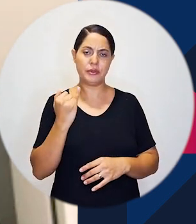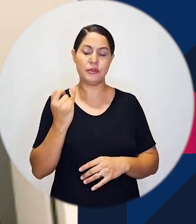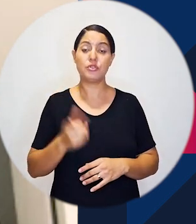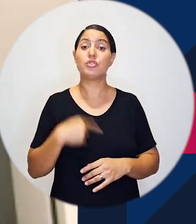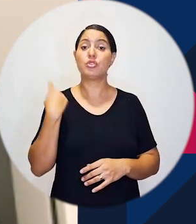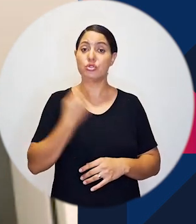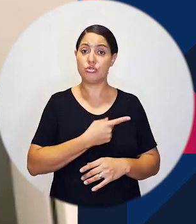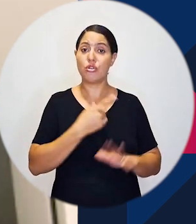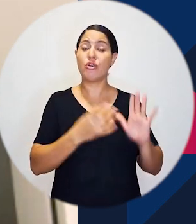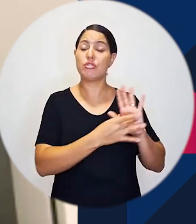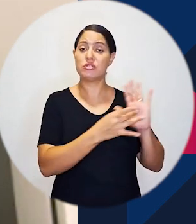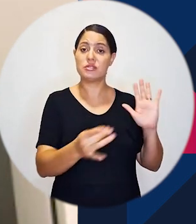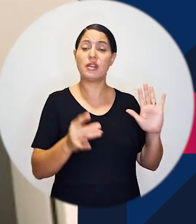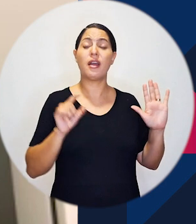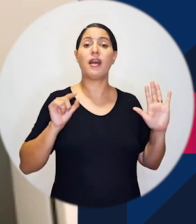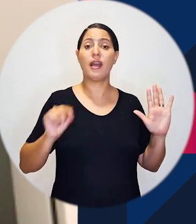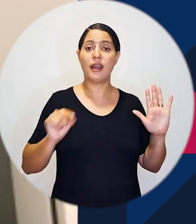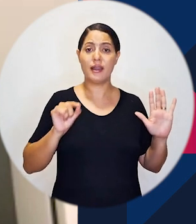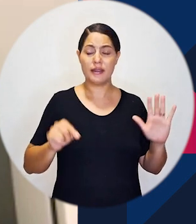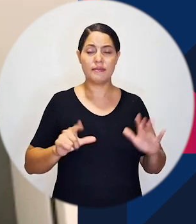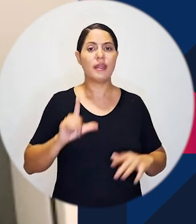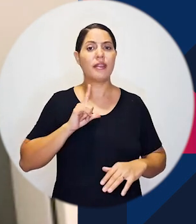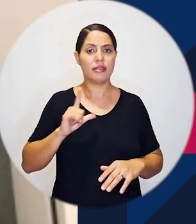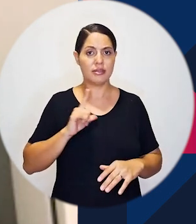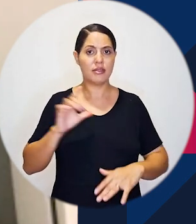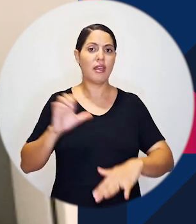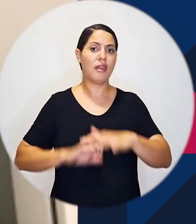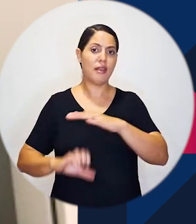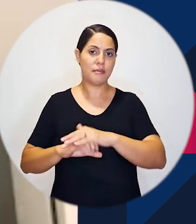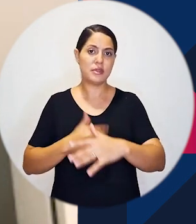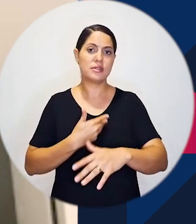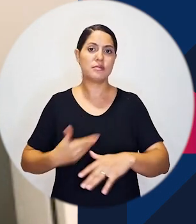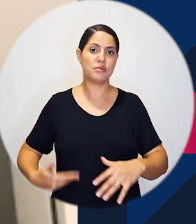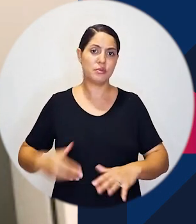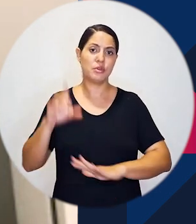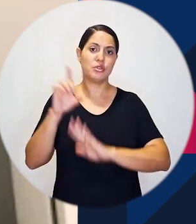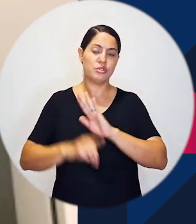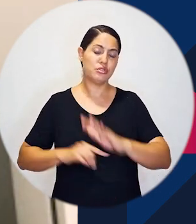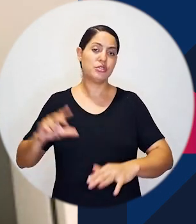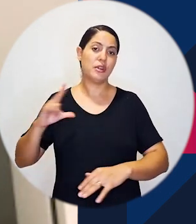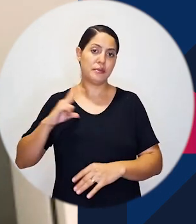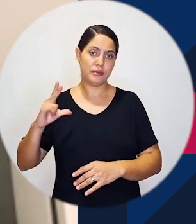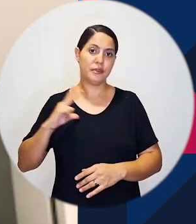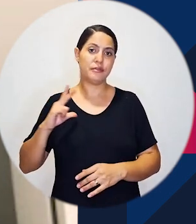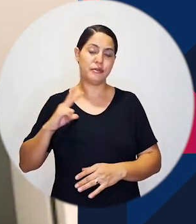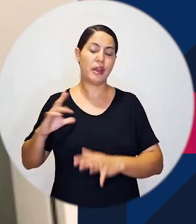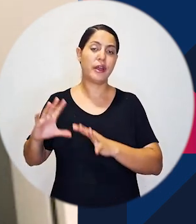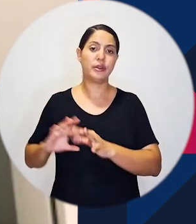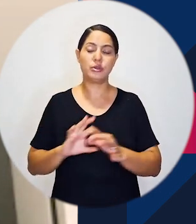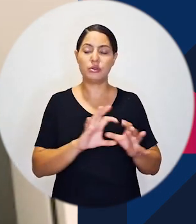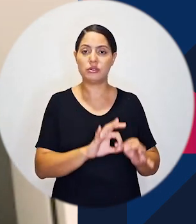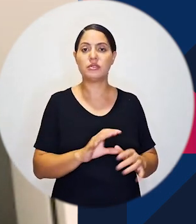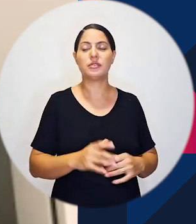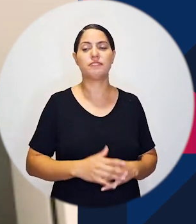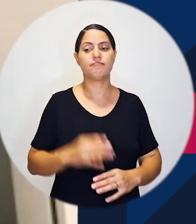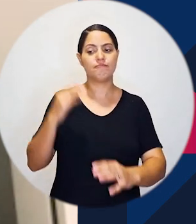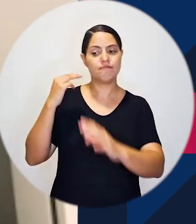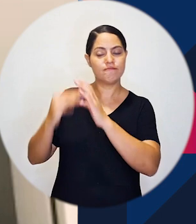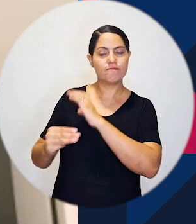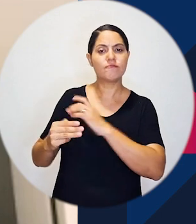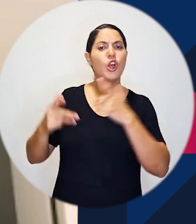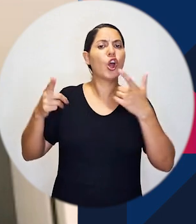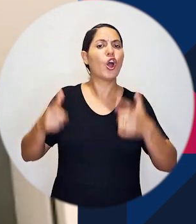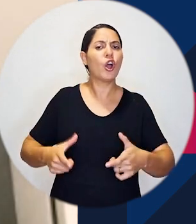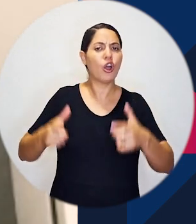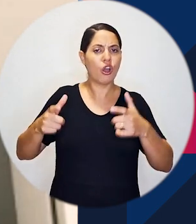a gente destacar aqui que, no caso das pessoas jurídicas de direito privado, o envio das citações será